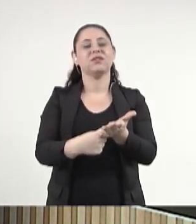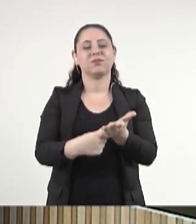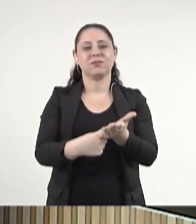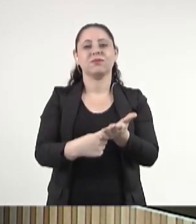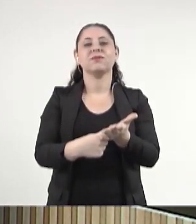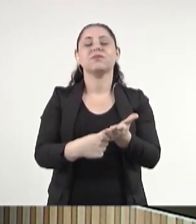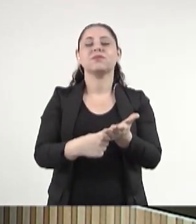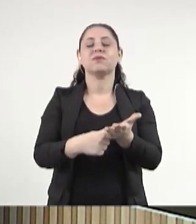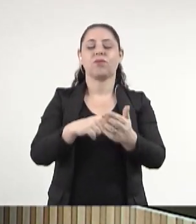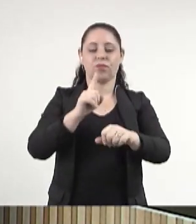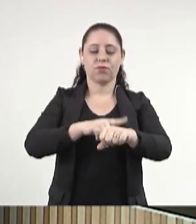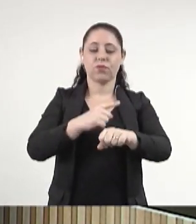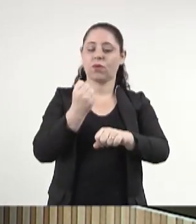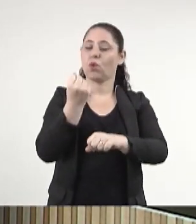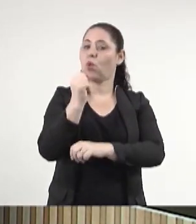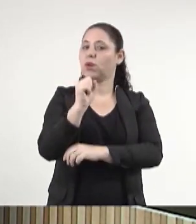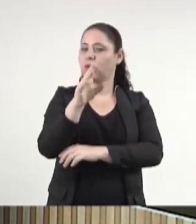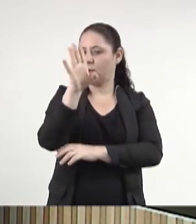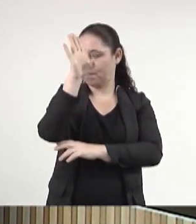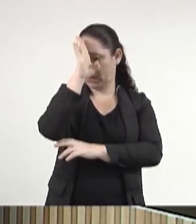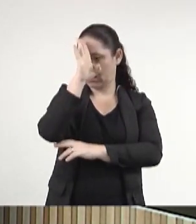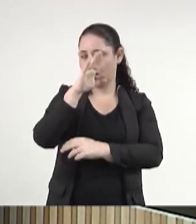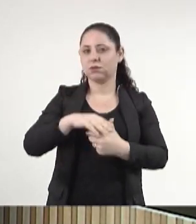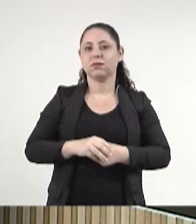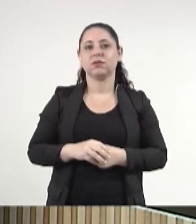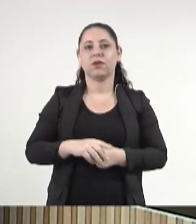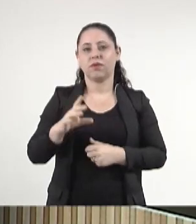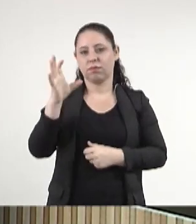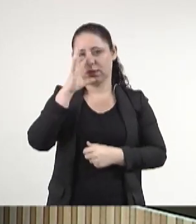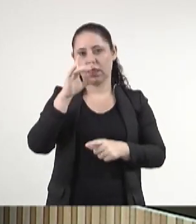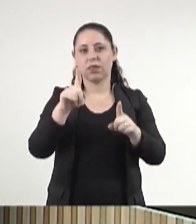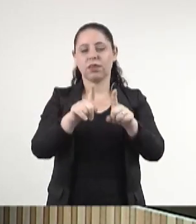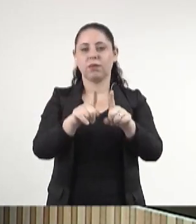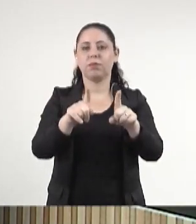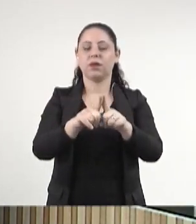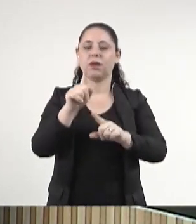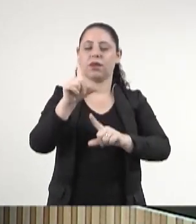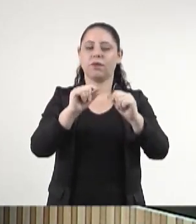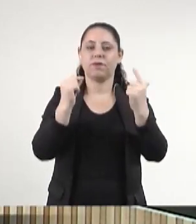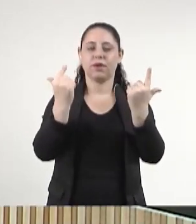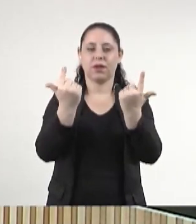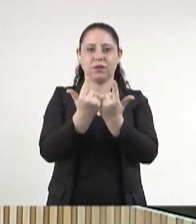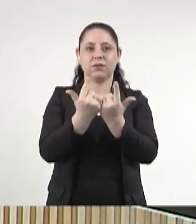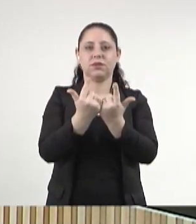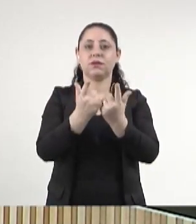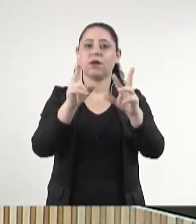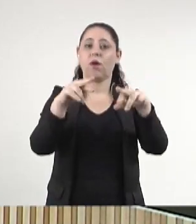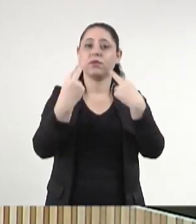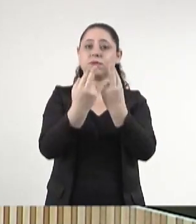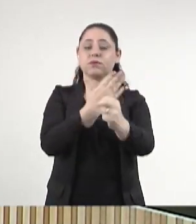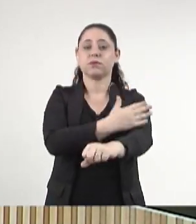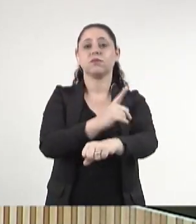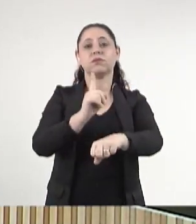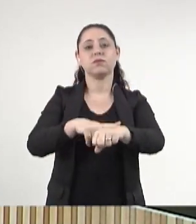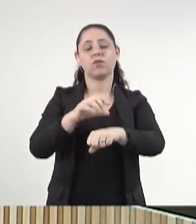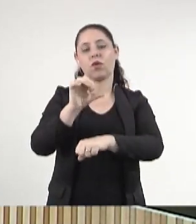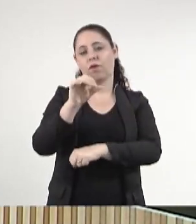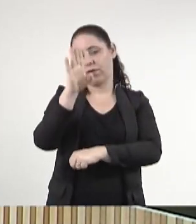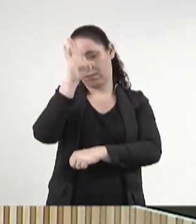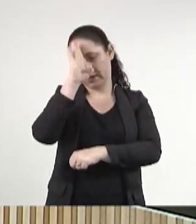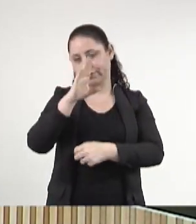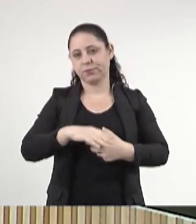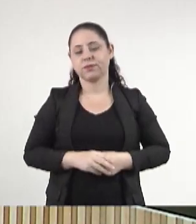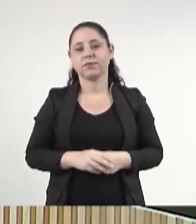Justiça e Redação a partir das 8 horas da manhã e que você também assiste ao vivo aqui na TV Alemes e a sessão ordinária às 9 horas da